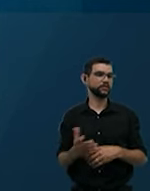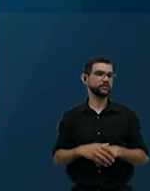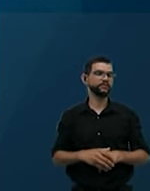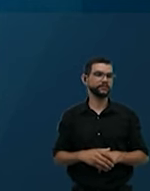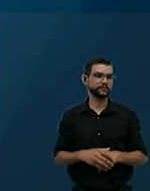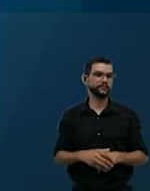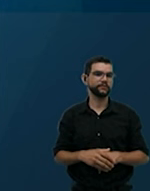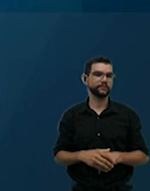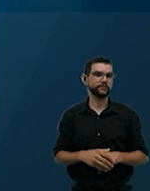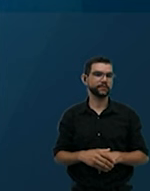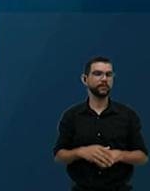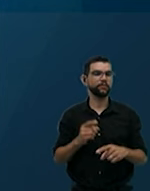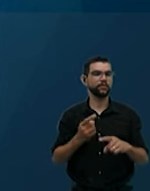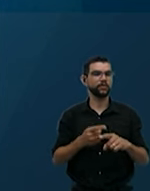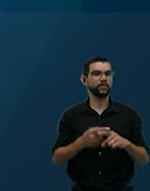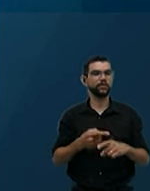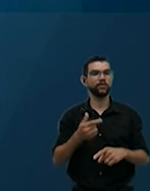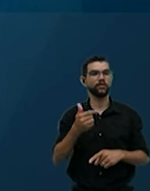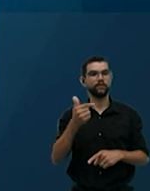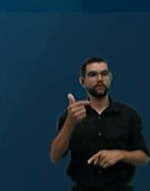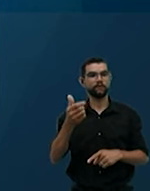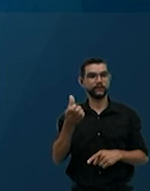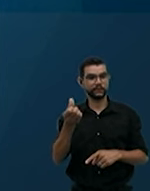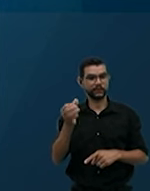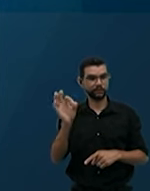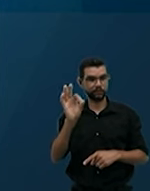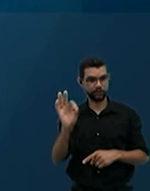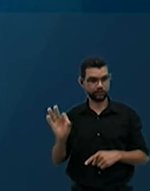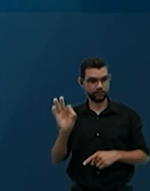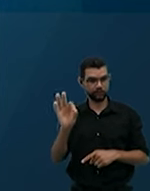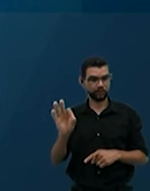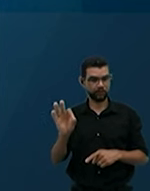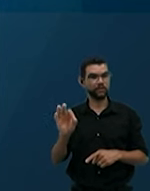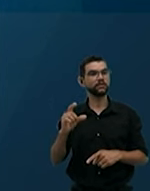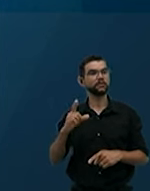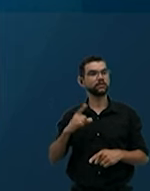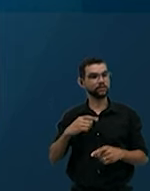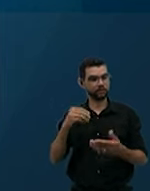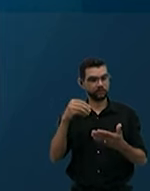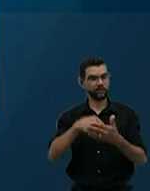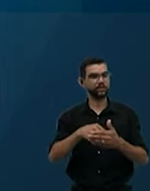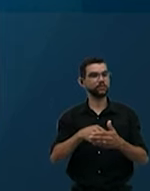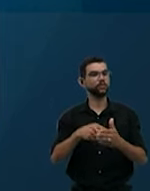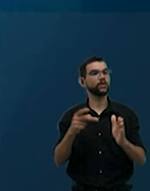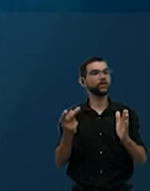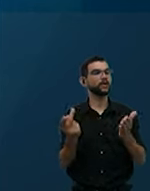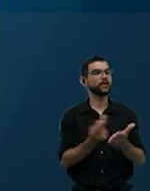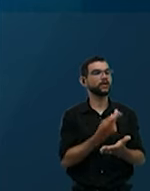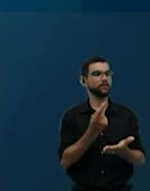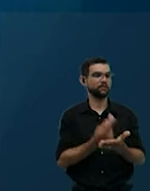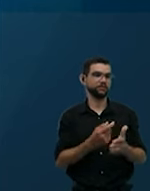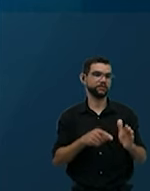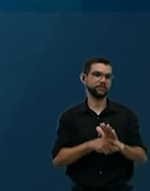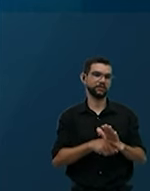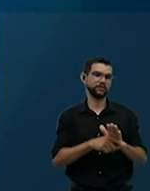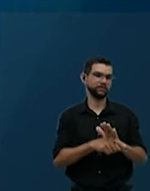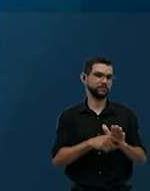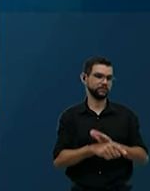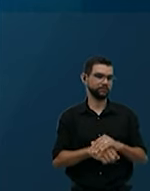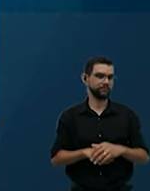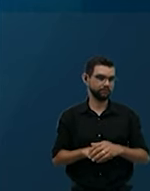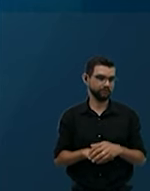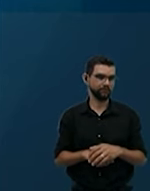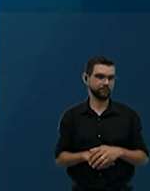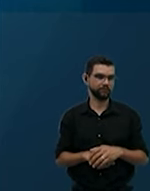26% dos casos tem erro na análise, quando analisado pelo servidor. Mas, excelências, o que é